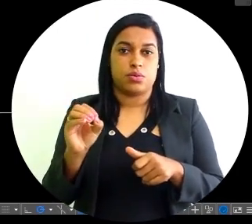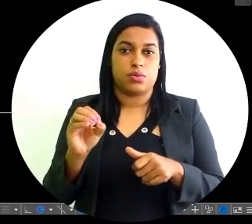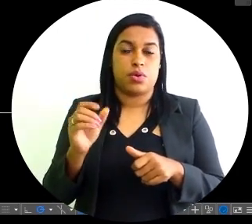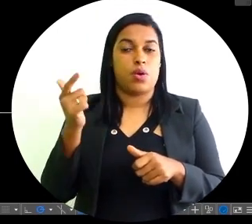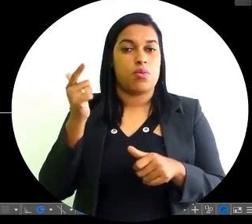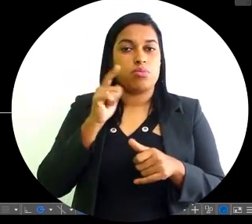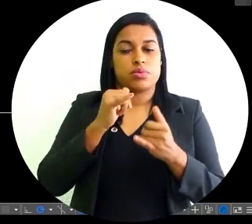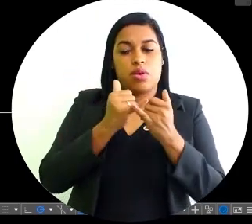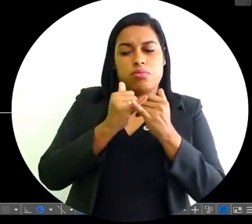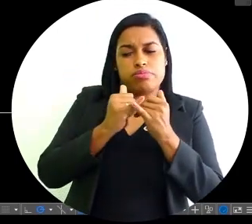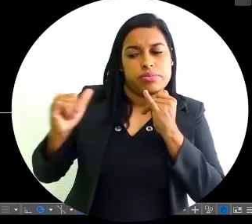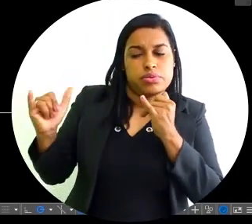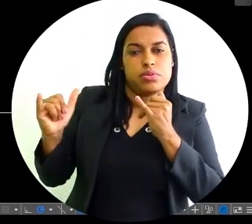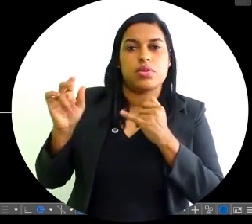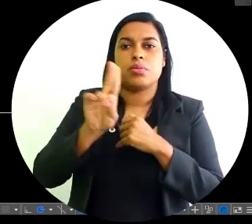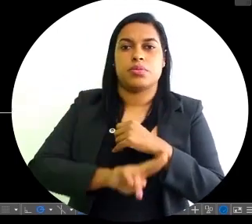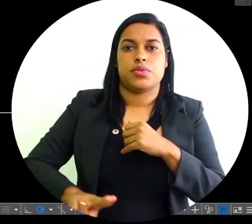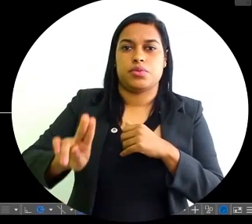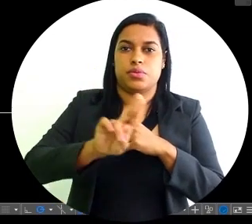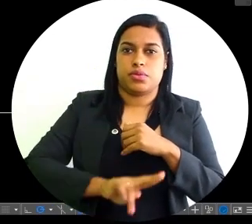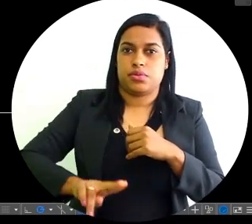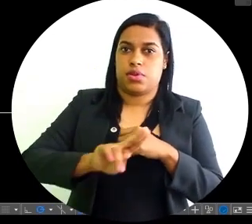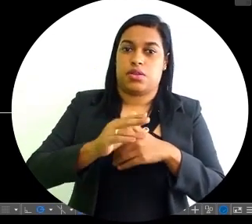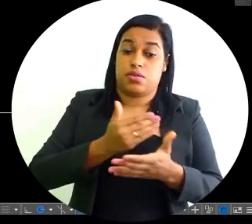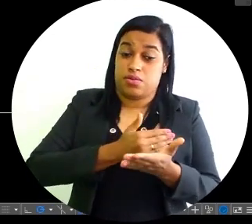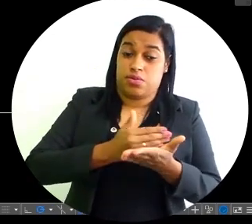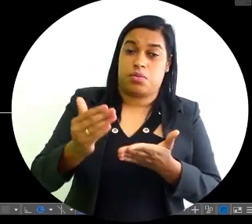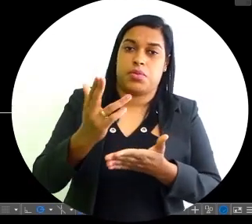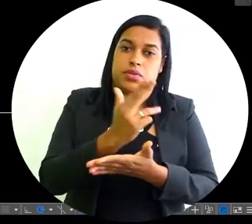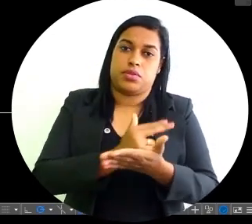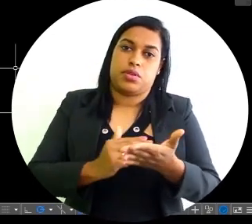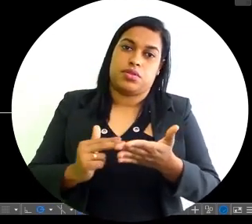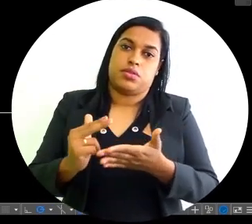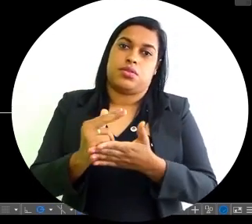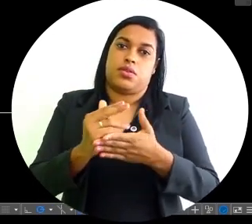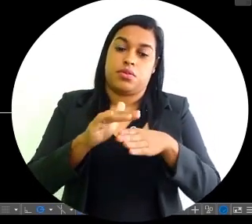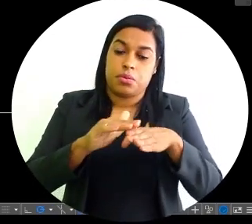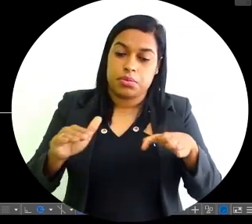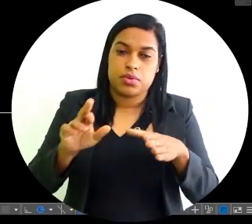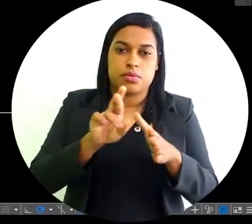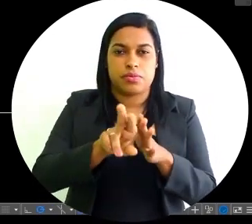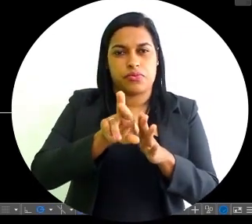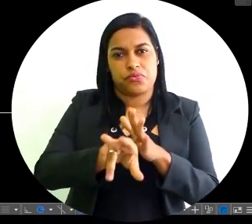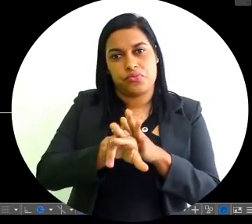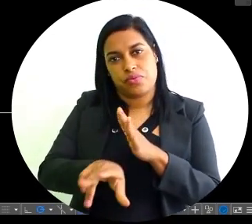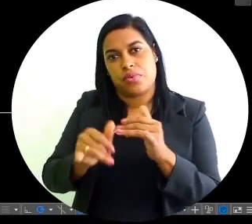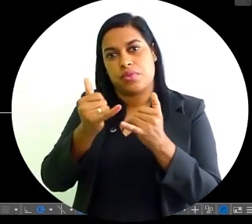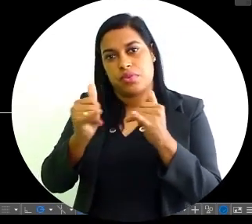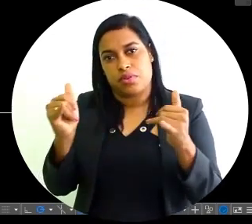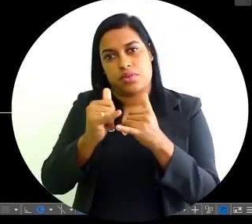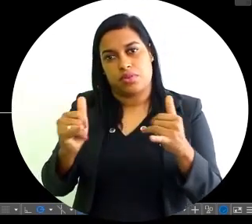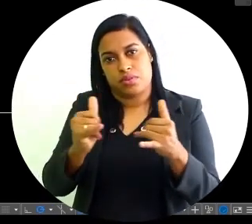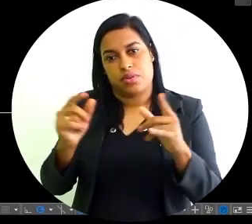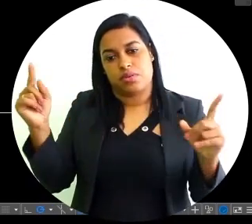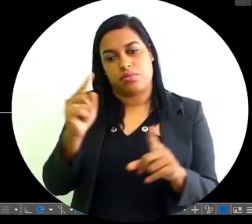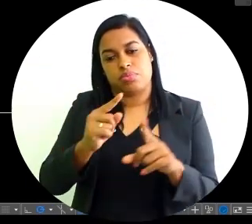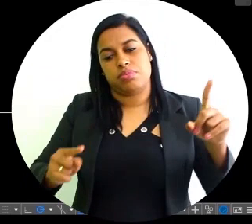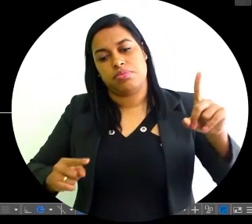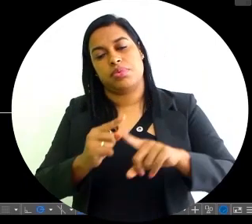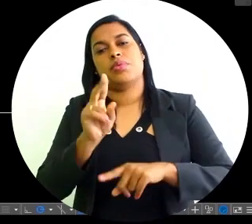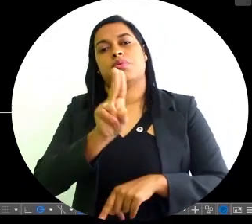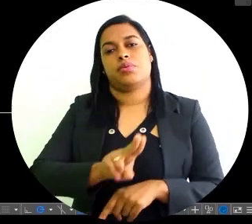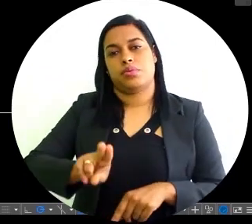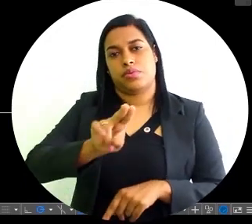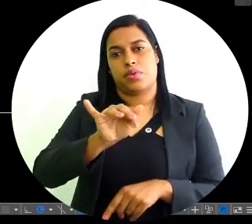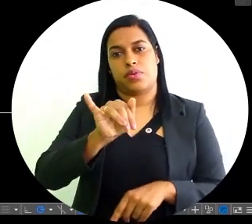aqui. Então, ele é muito utilizado quando eu estou no início do desenho de uma planta baixa, em que eu tenho várias linhas que estão se cruzando, eu posso usar o fillet como uma